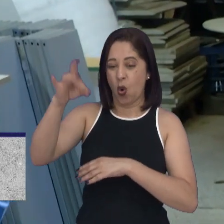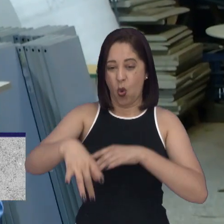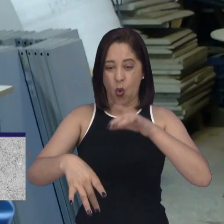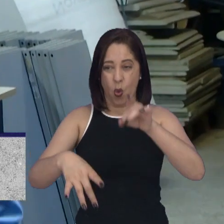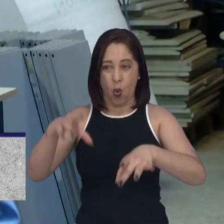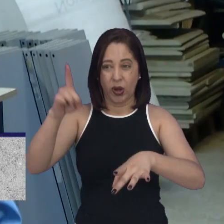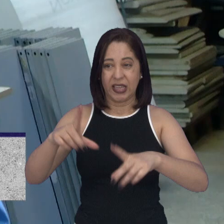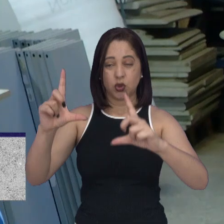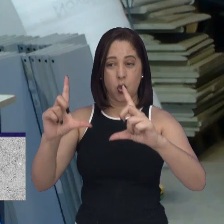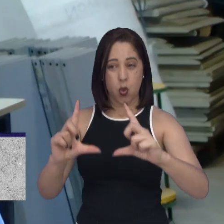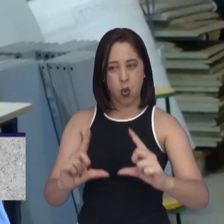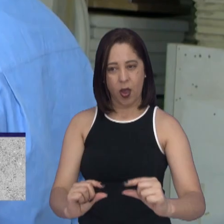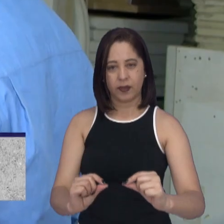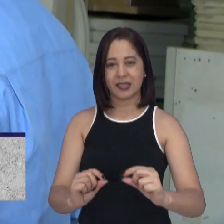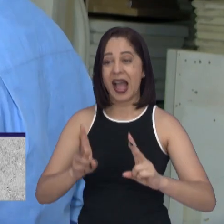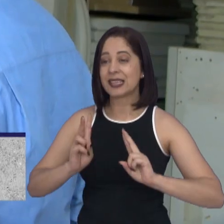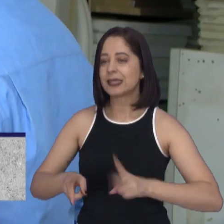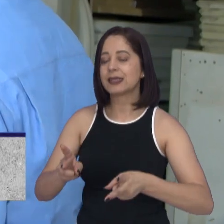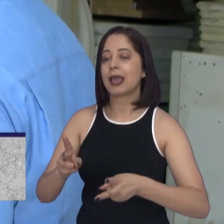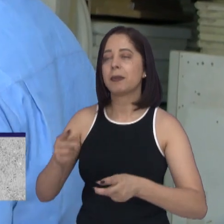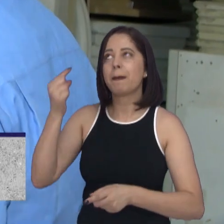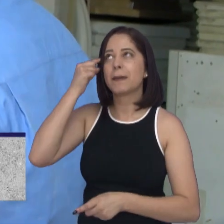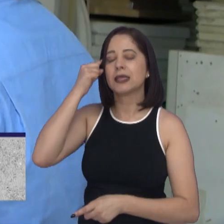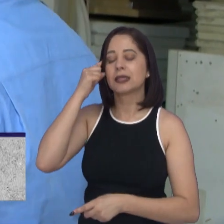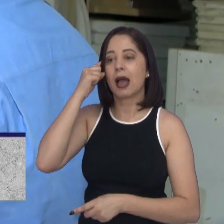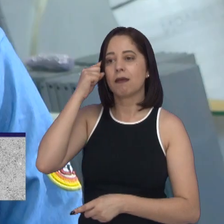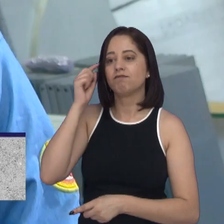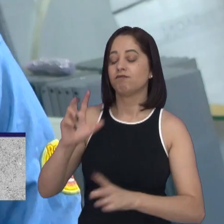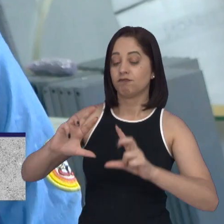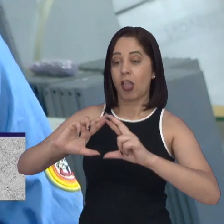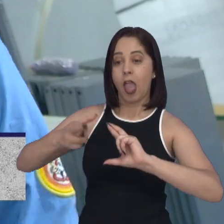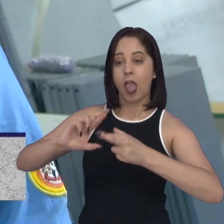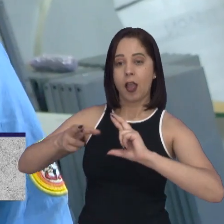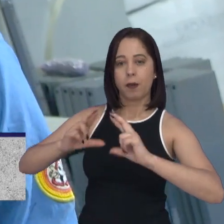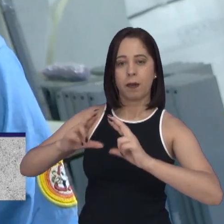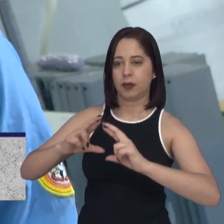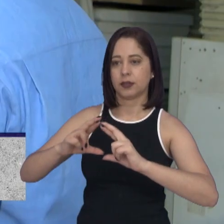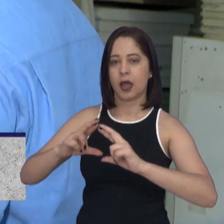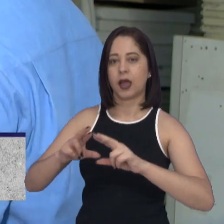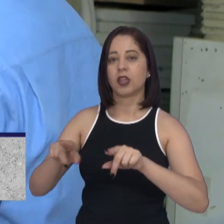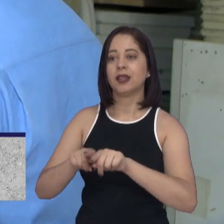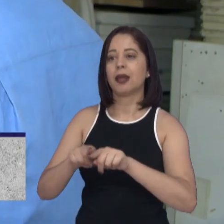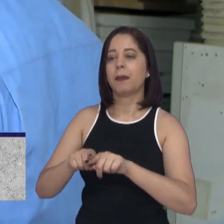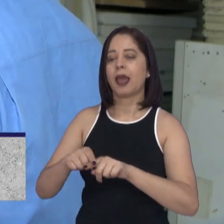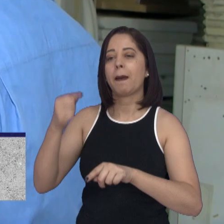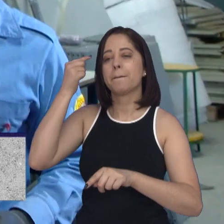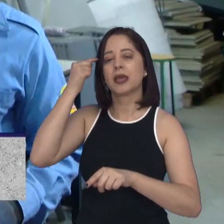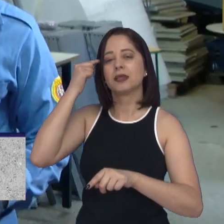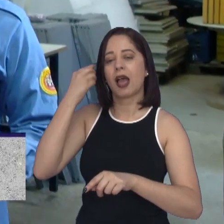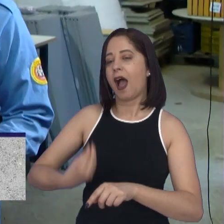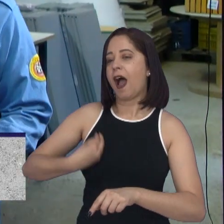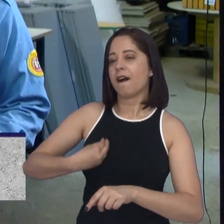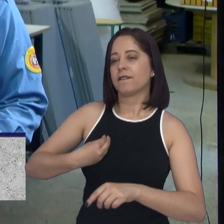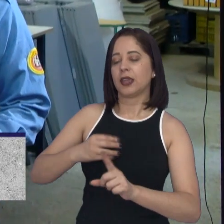consumo desenfreado, sempre buscar reaproveitar o máximo possível e buscar um estilo de vida do menor impacto possível. Já